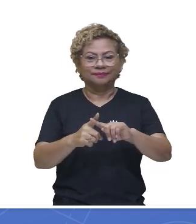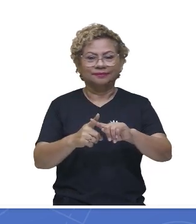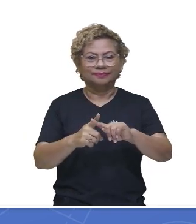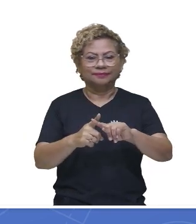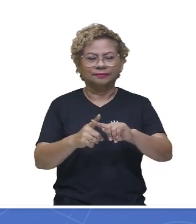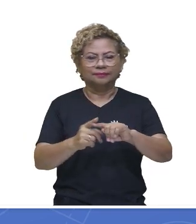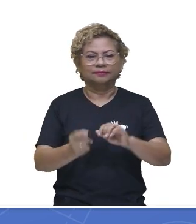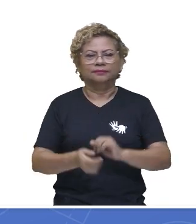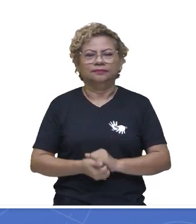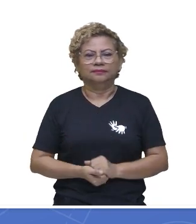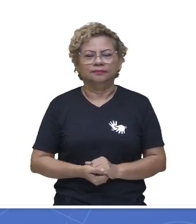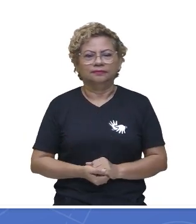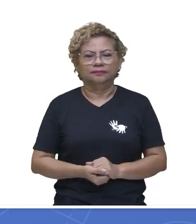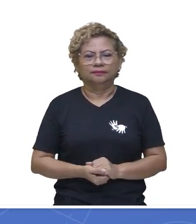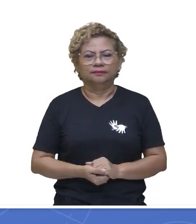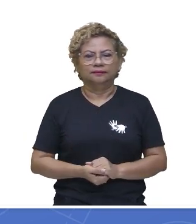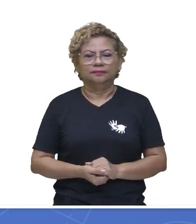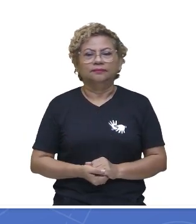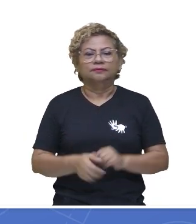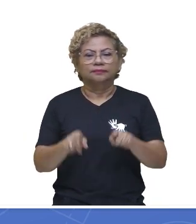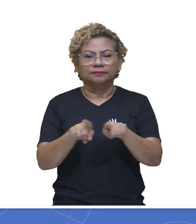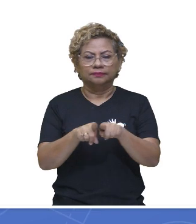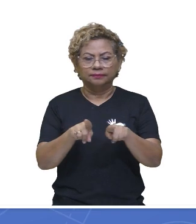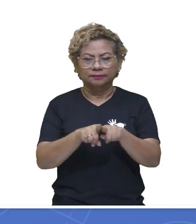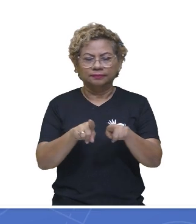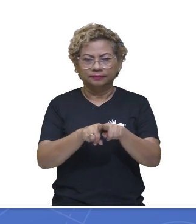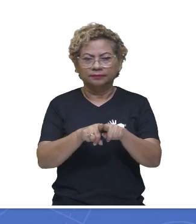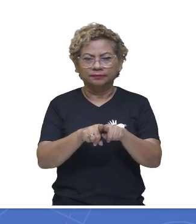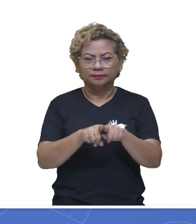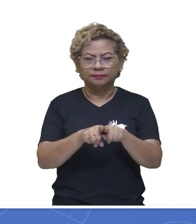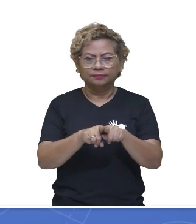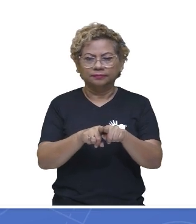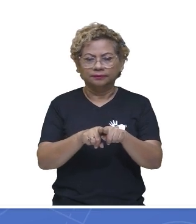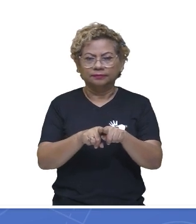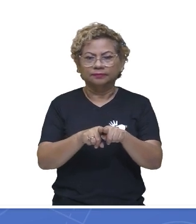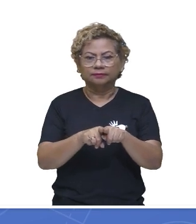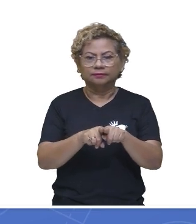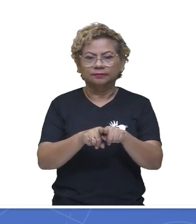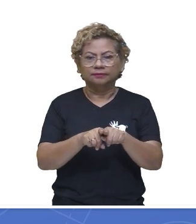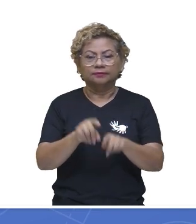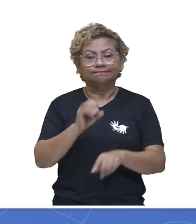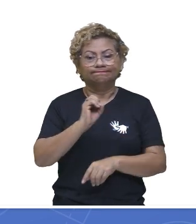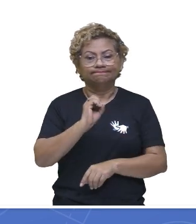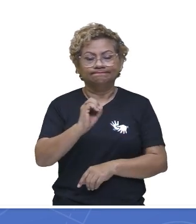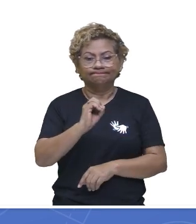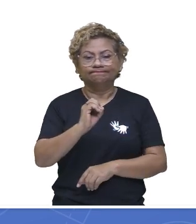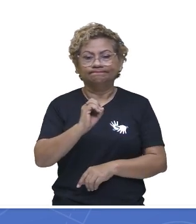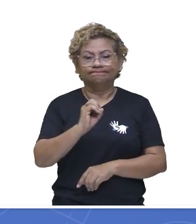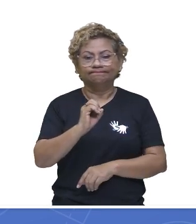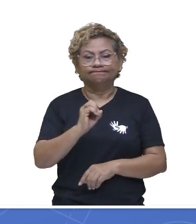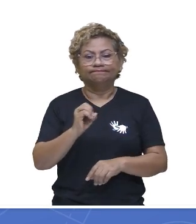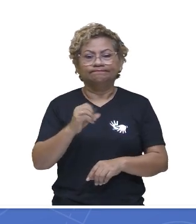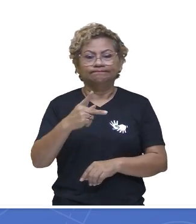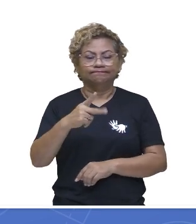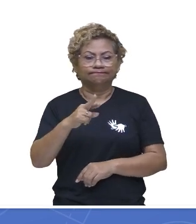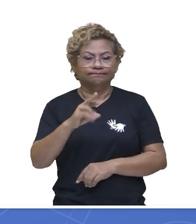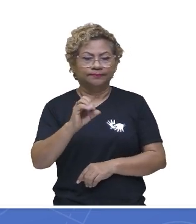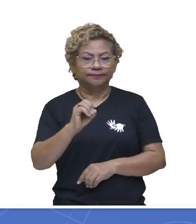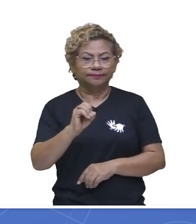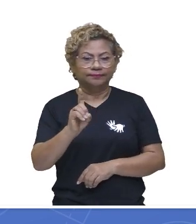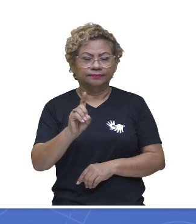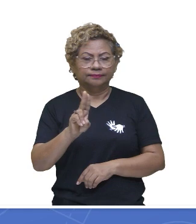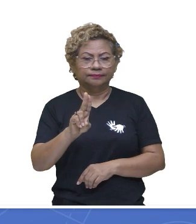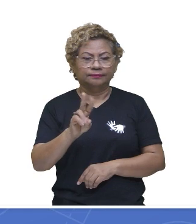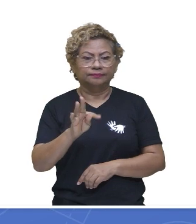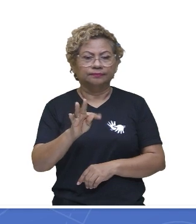multiplicação. Não vale também o anulamento do produto, ou seja, sendo A